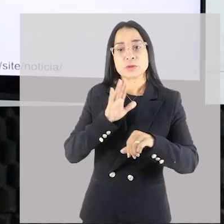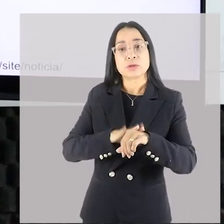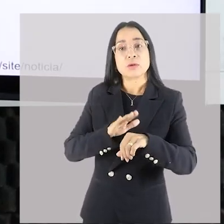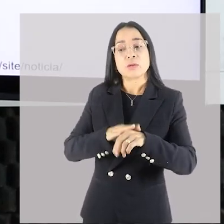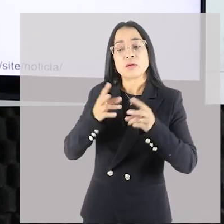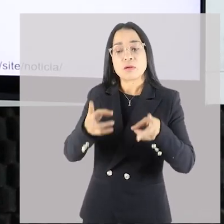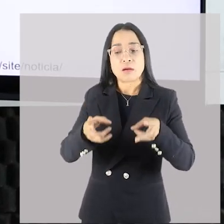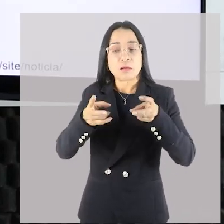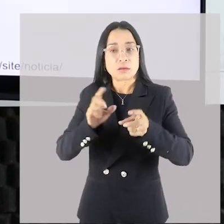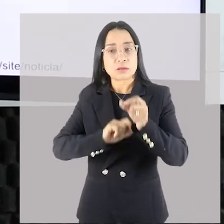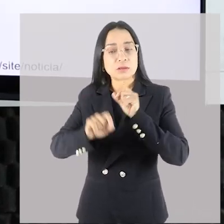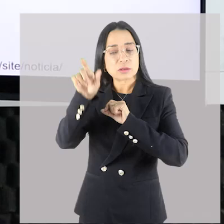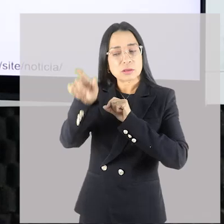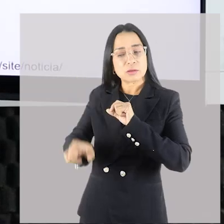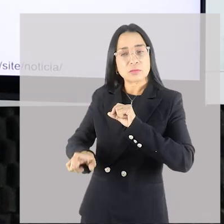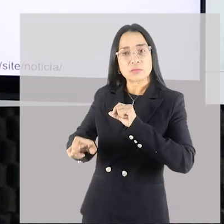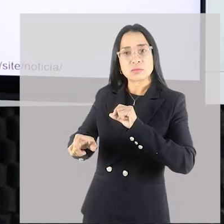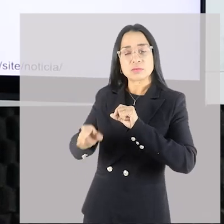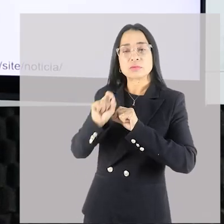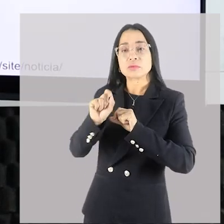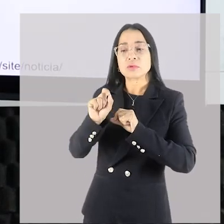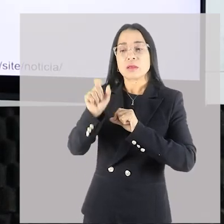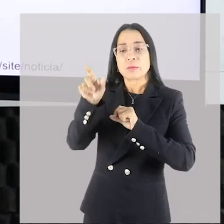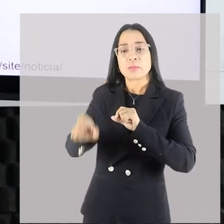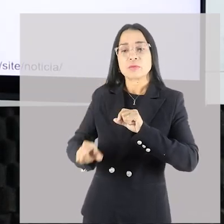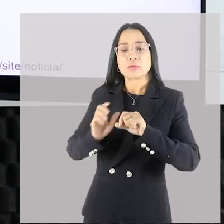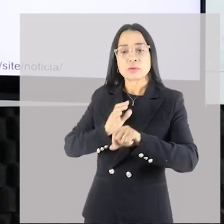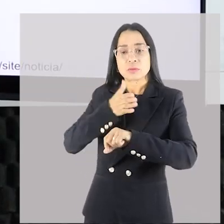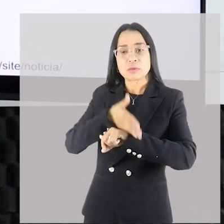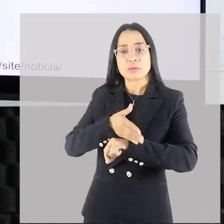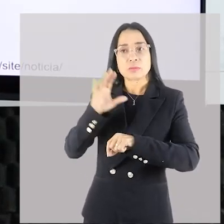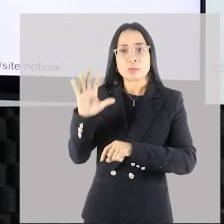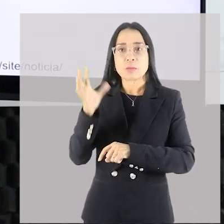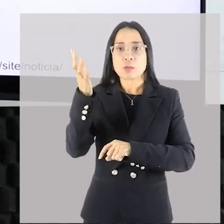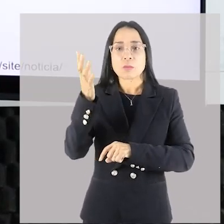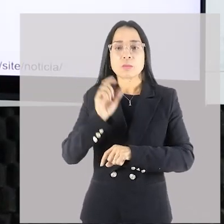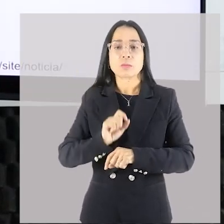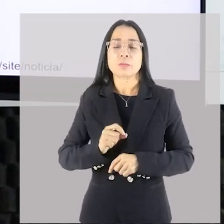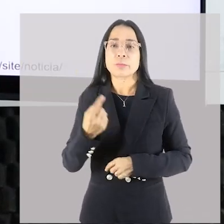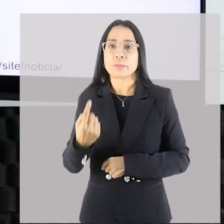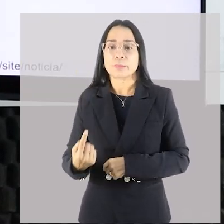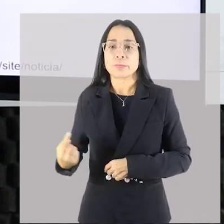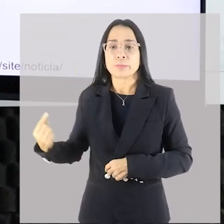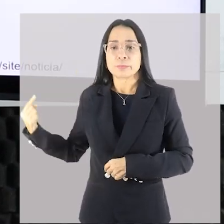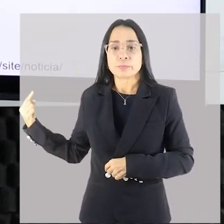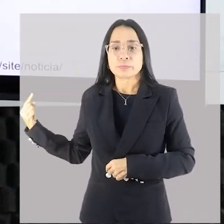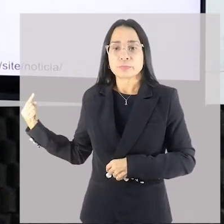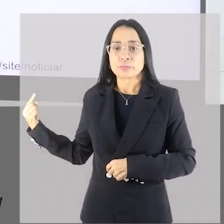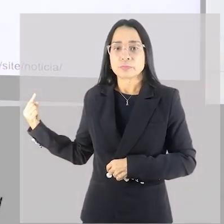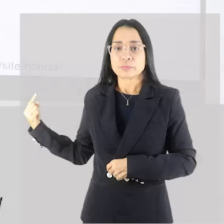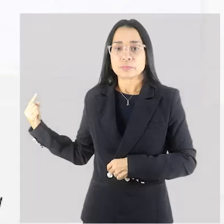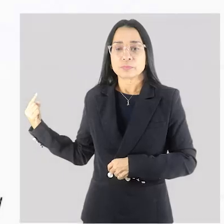chamava muita atenção de quem participava desse evento, tá certo?